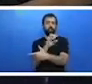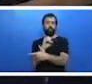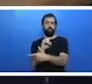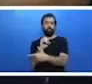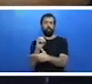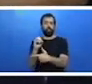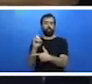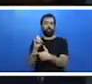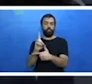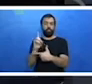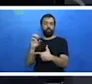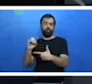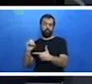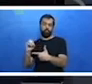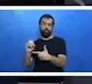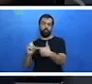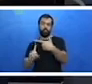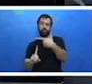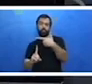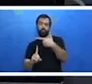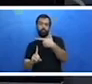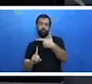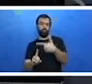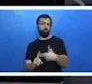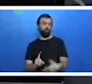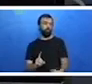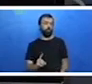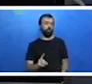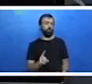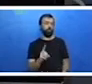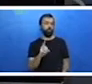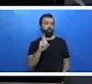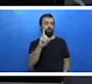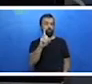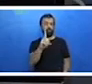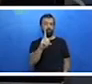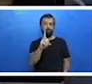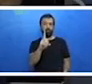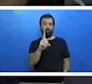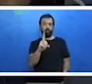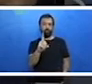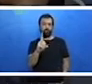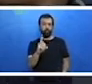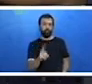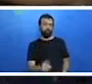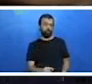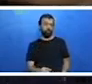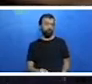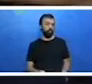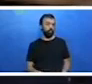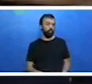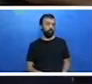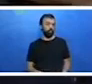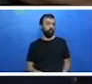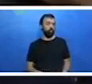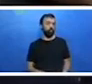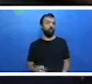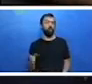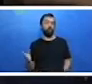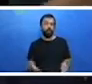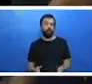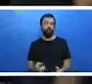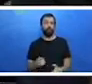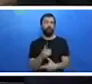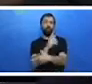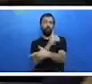parte inteira. E agora, se eu dividir 1 por 10. Pessoal, aqui eu